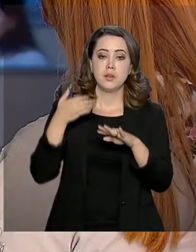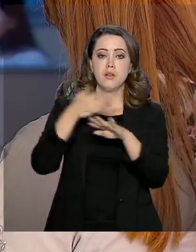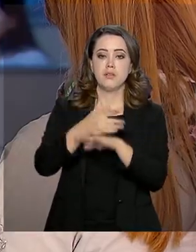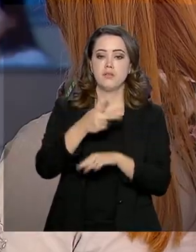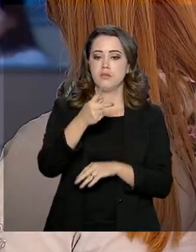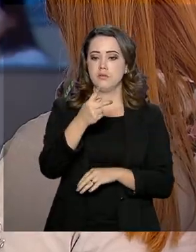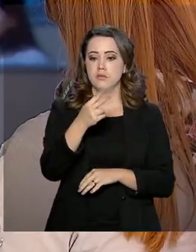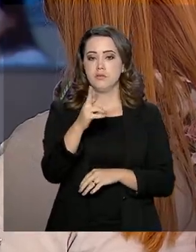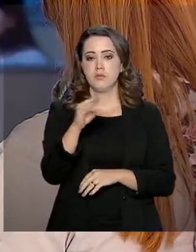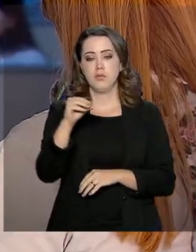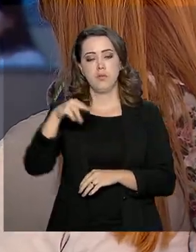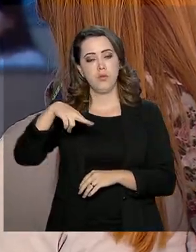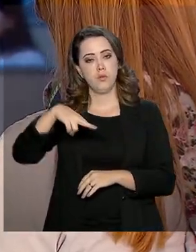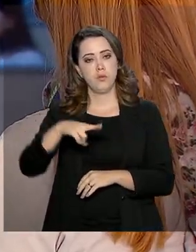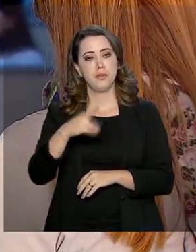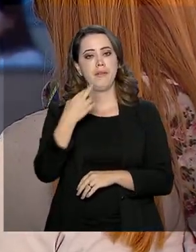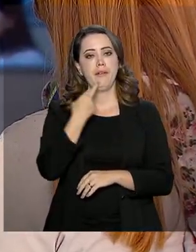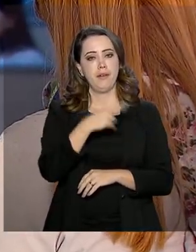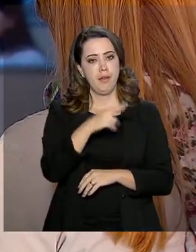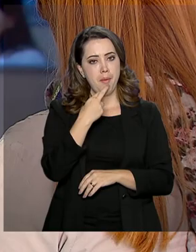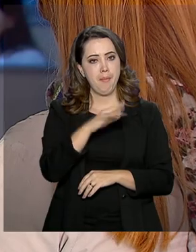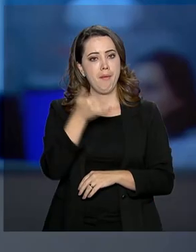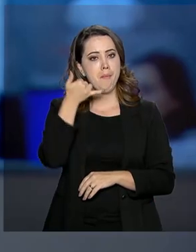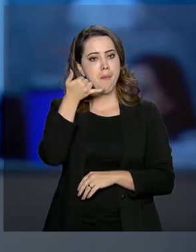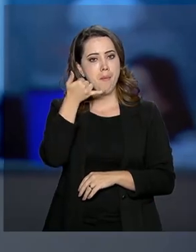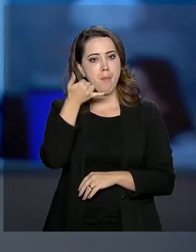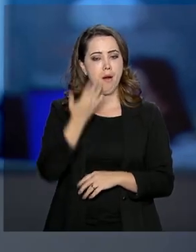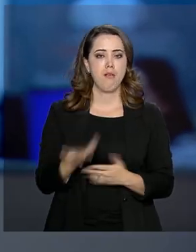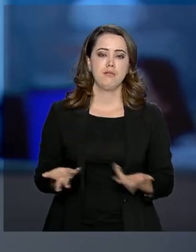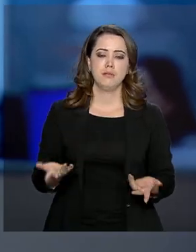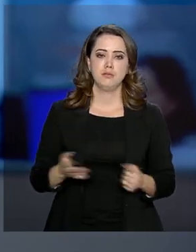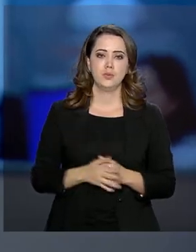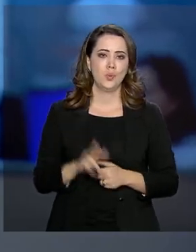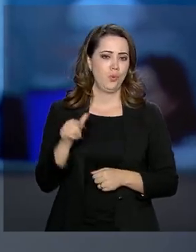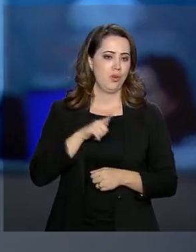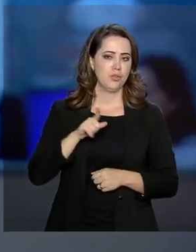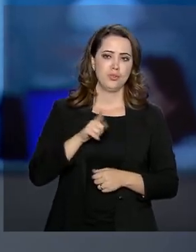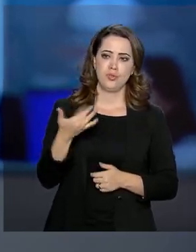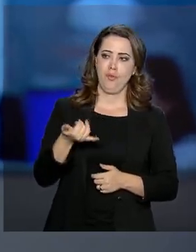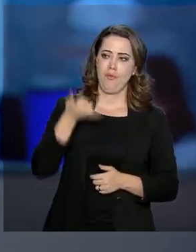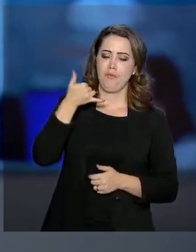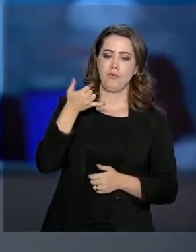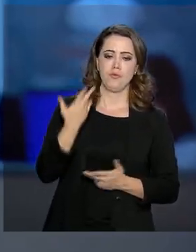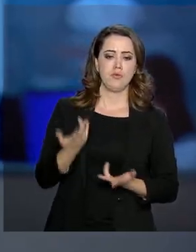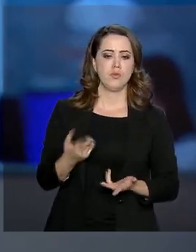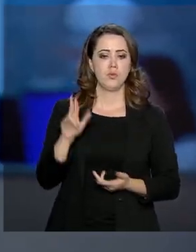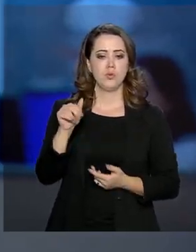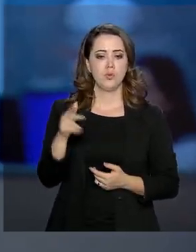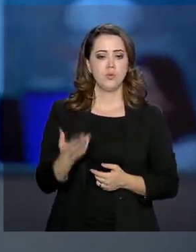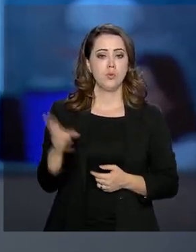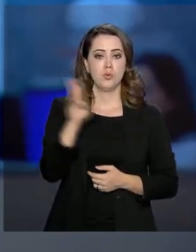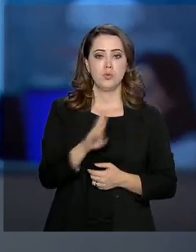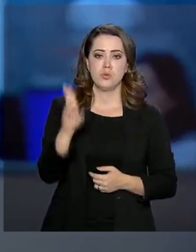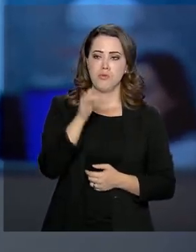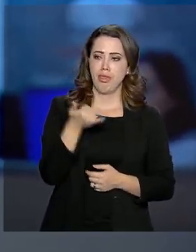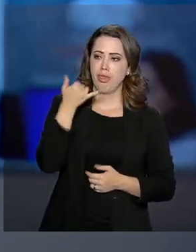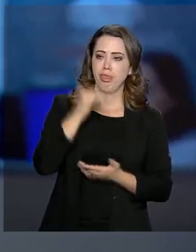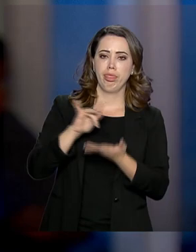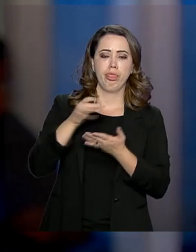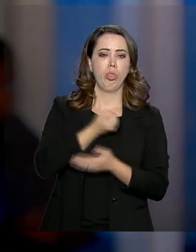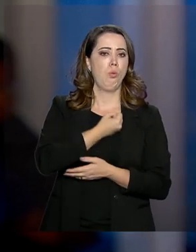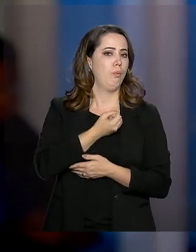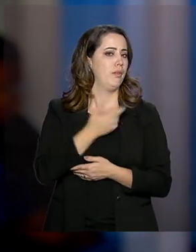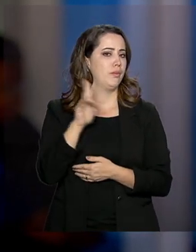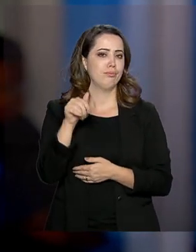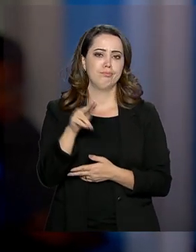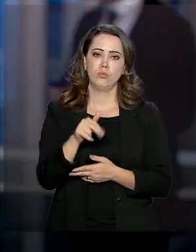Procon reclamar de uma operadora de telefonia. Eu nunca tive conta, nunca tive essa conta, nunca usei essa linha, nada, nada, nada.